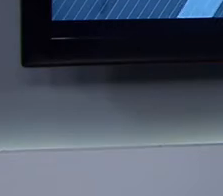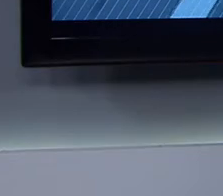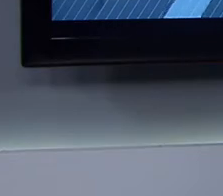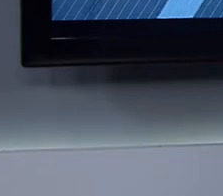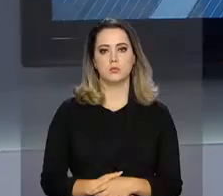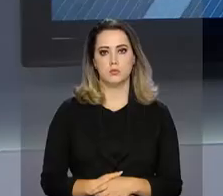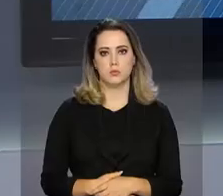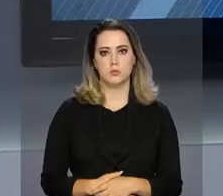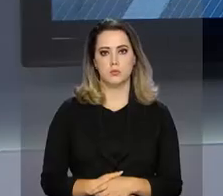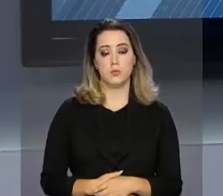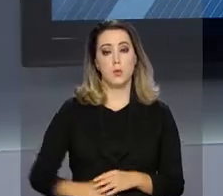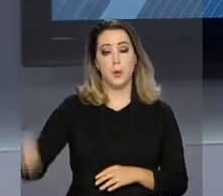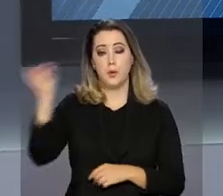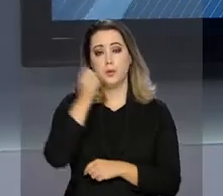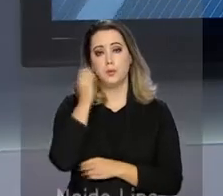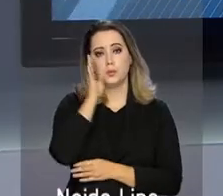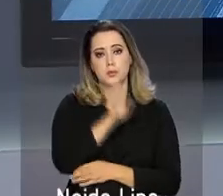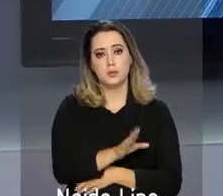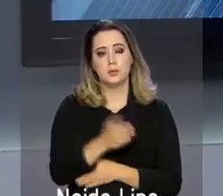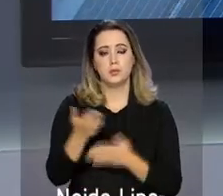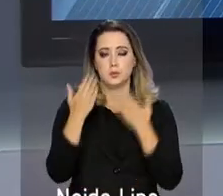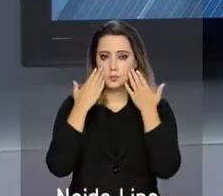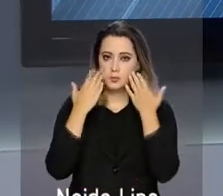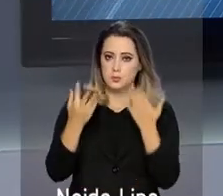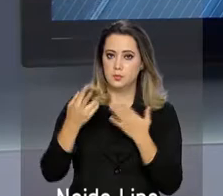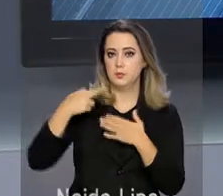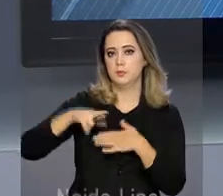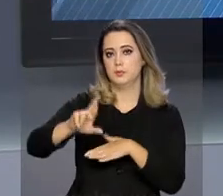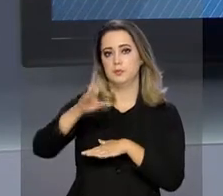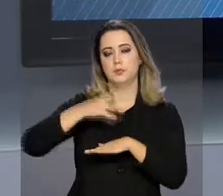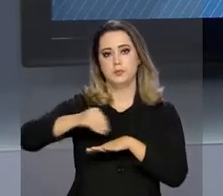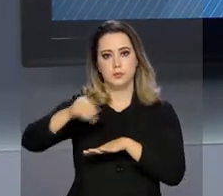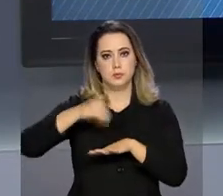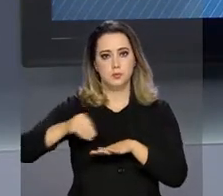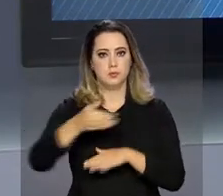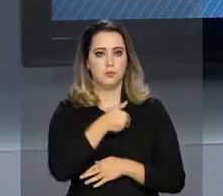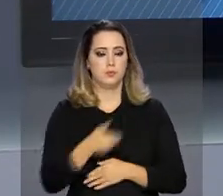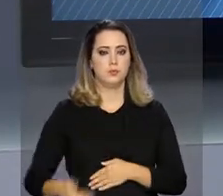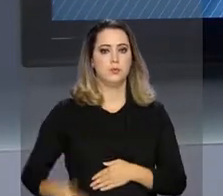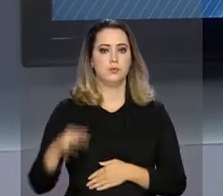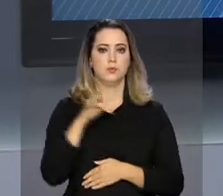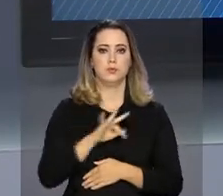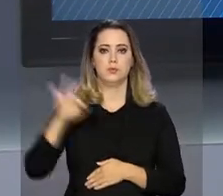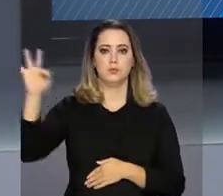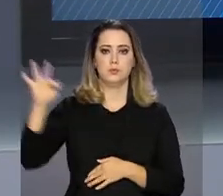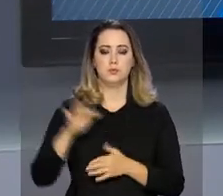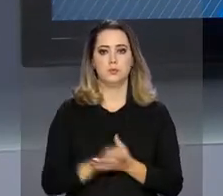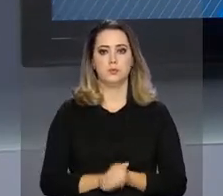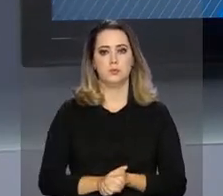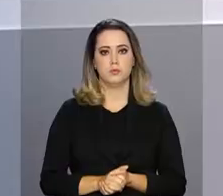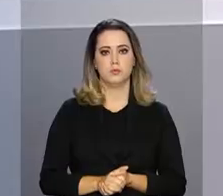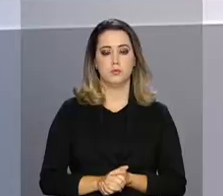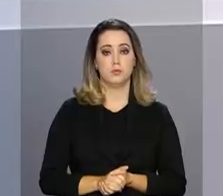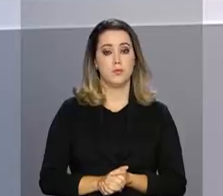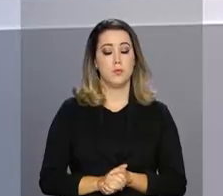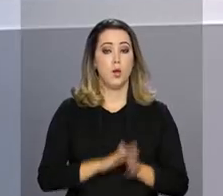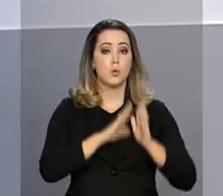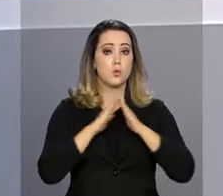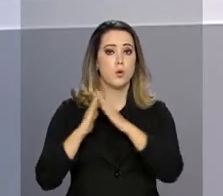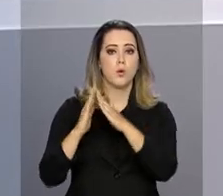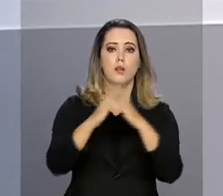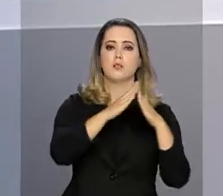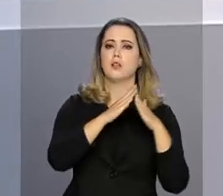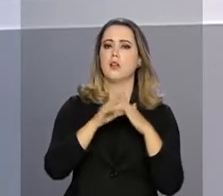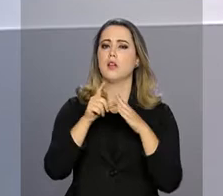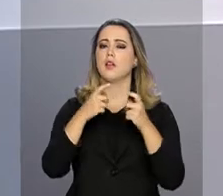olá boa tarde começa agora mais uma edição do repórter nbr com as notícias do governo federal as unidades